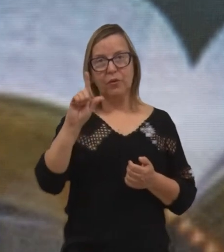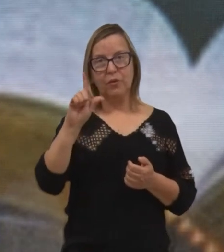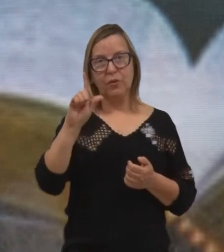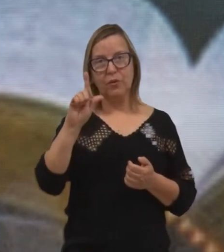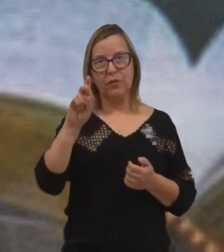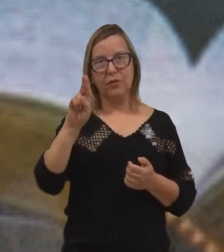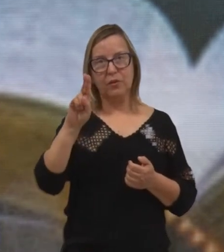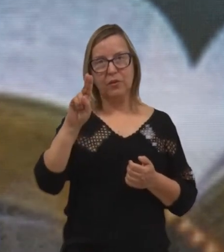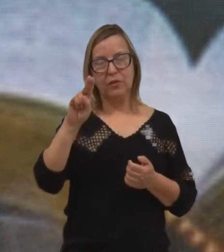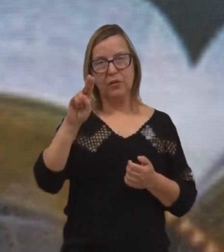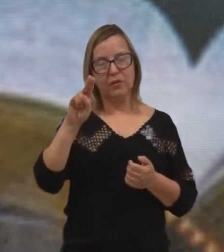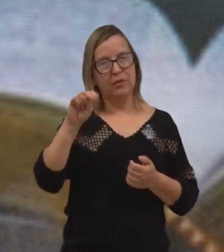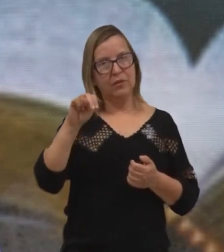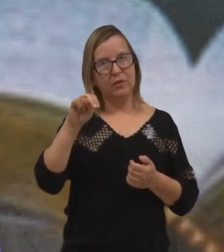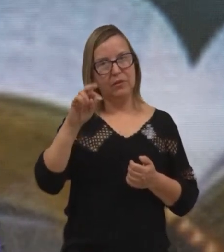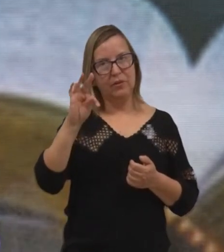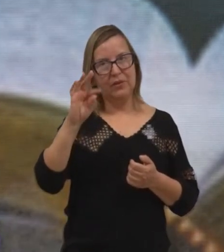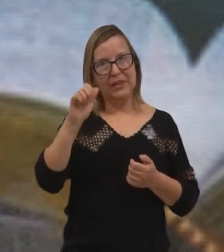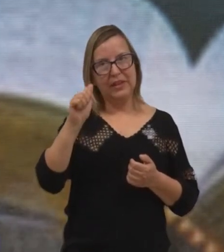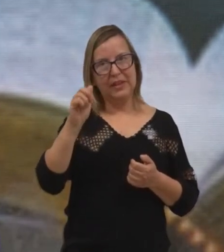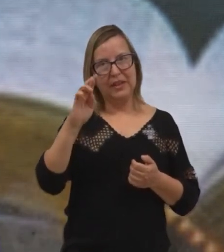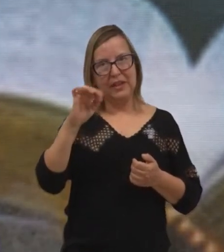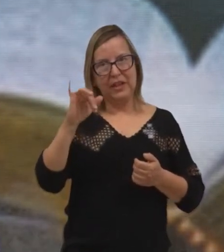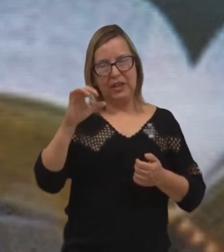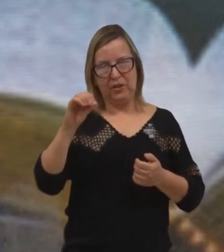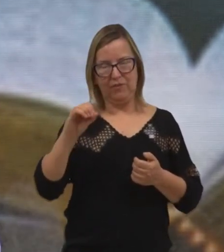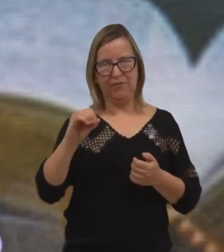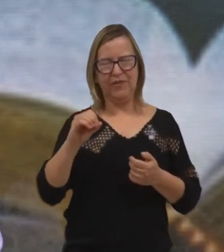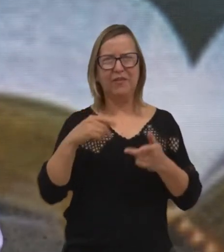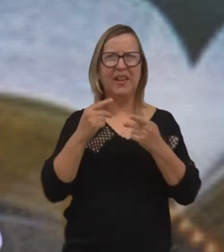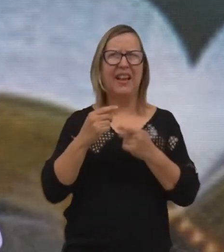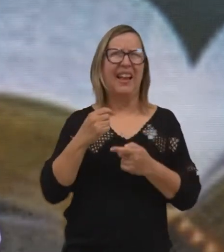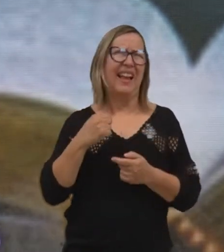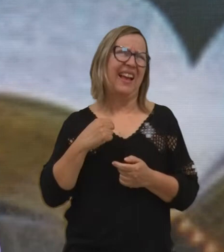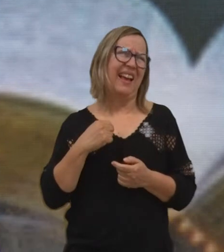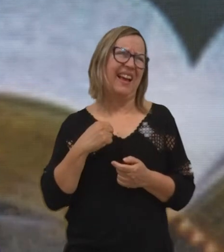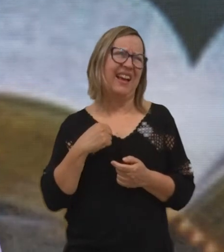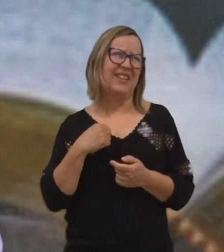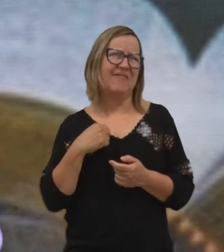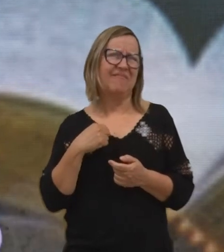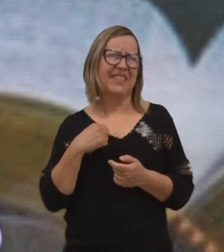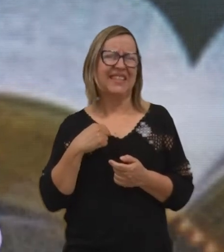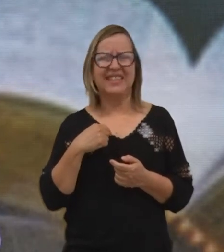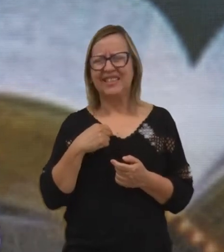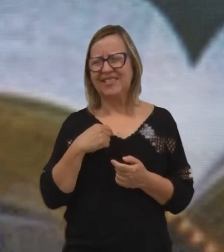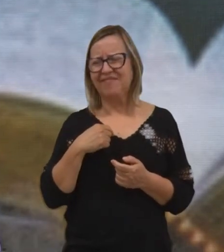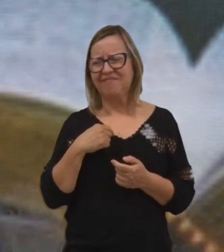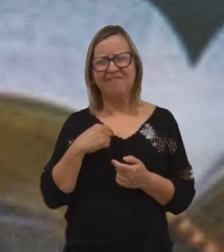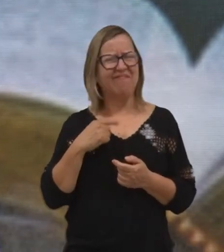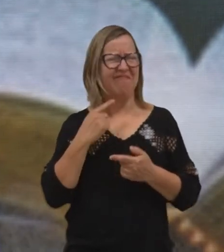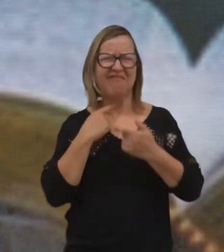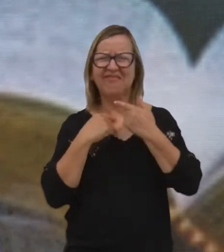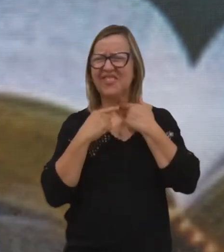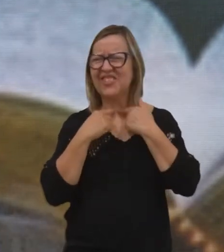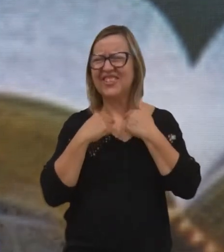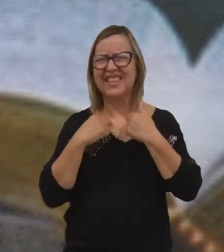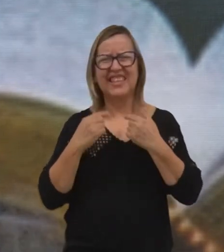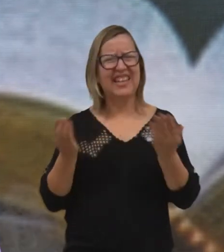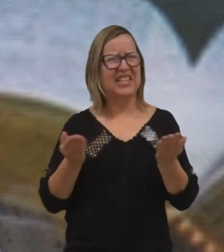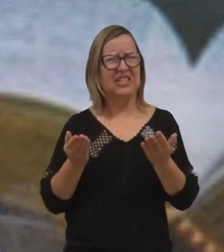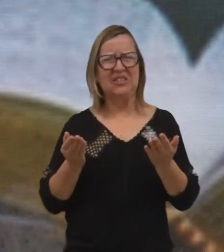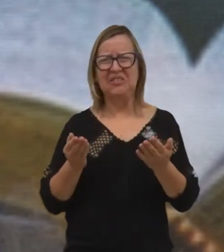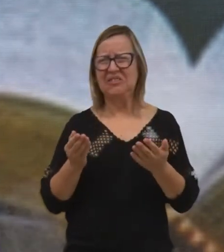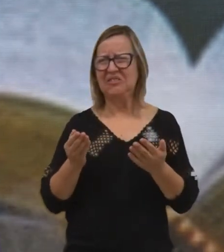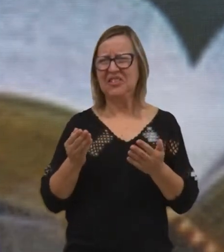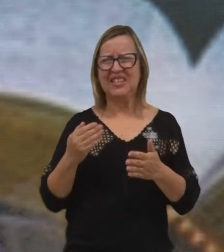assim: bom, se eu não estou muito disposto, não estou com tanta vontade, eu não vou. Ou então assim, não tem importância eu ter que chegar no